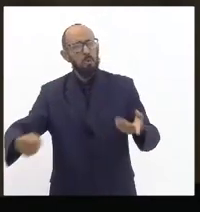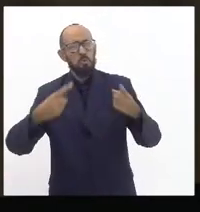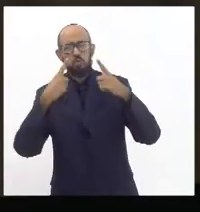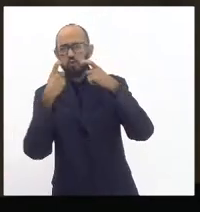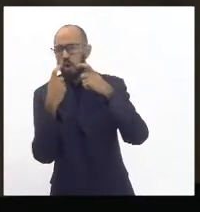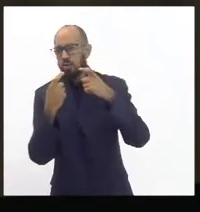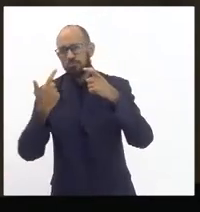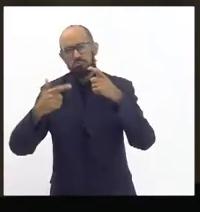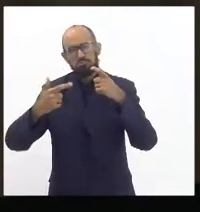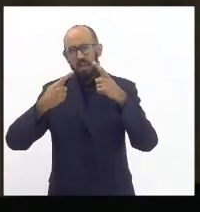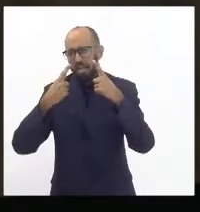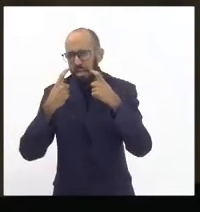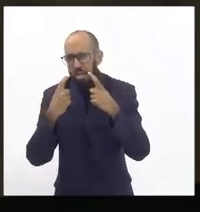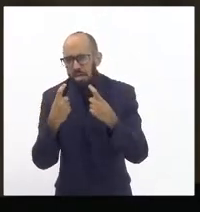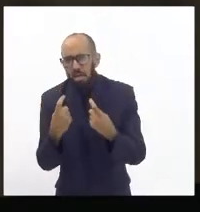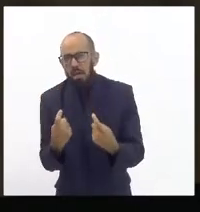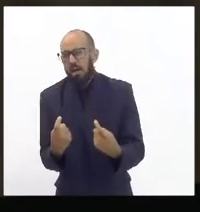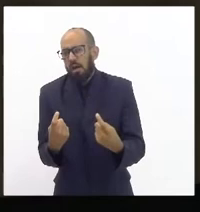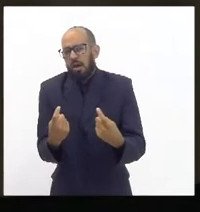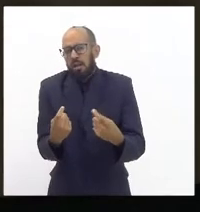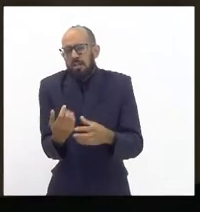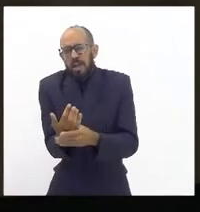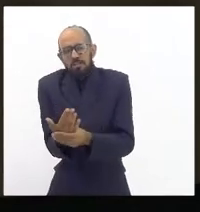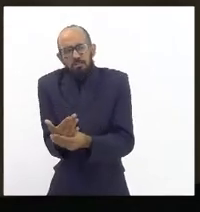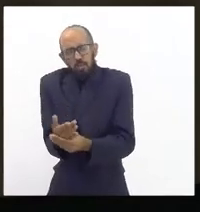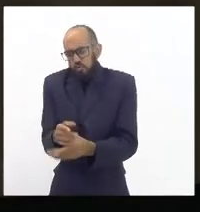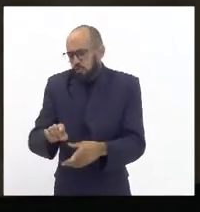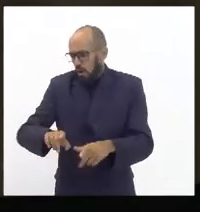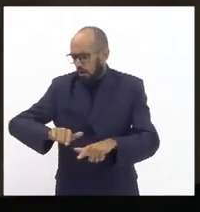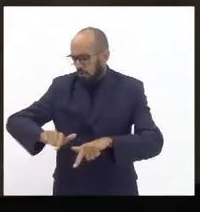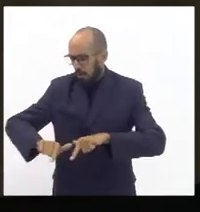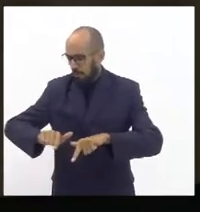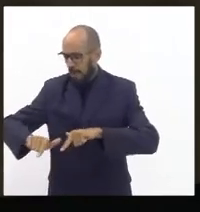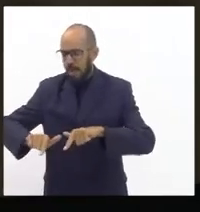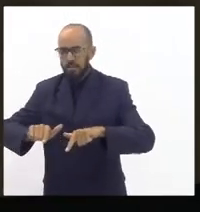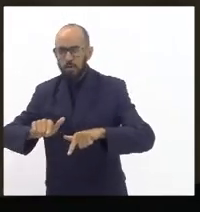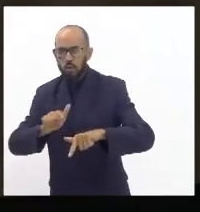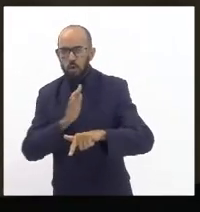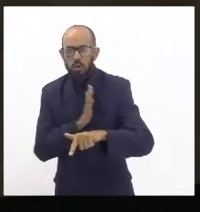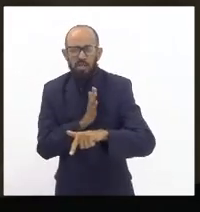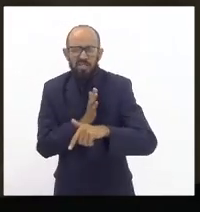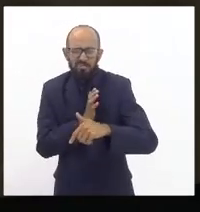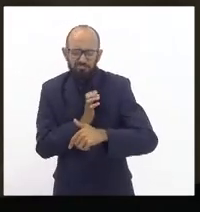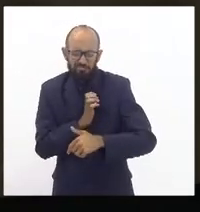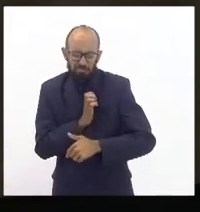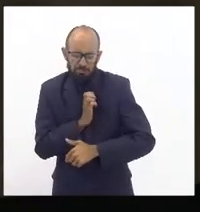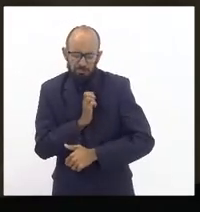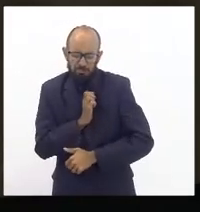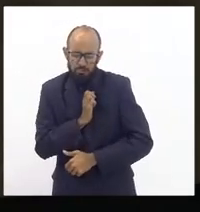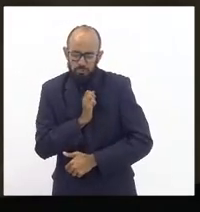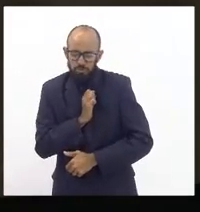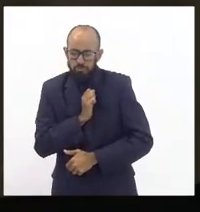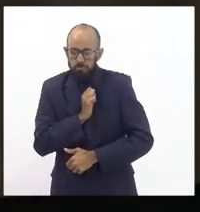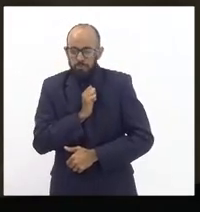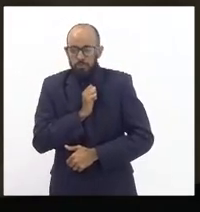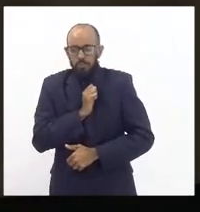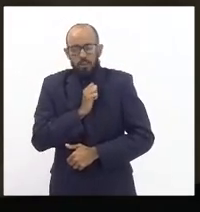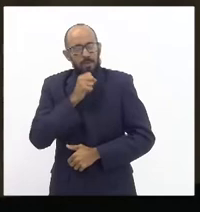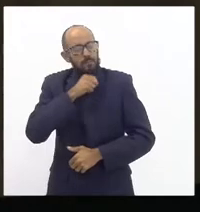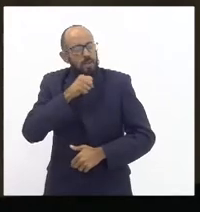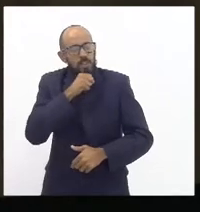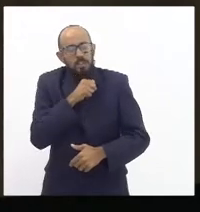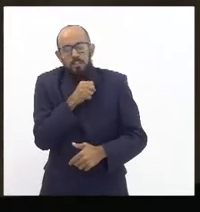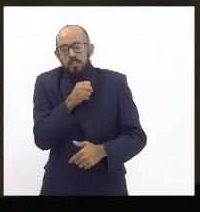e as mãos tecem apenas o rude trabalho e o coração está seco pouco importa a velhice